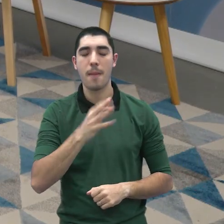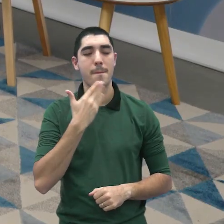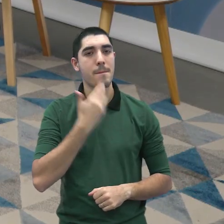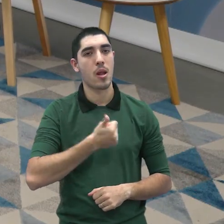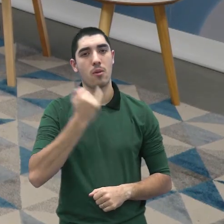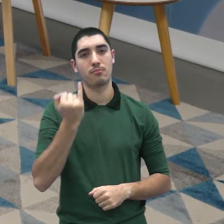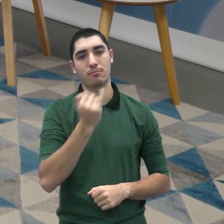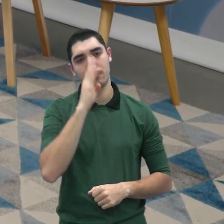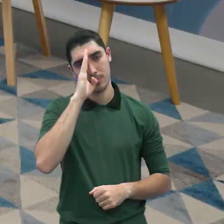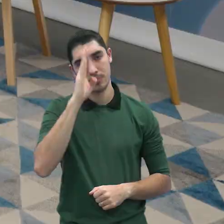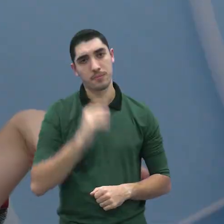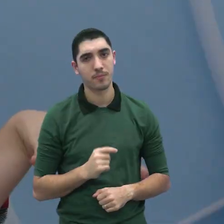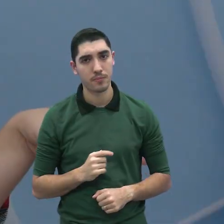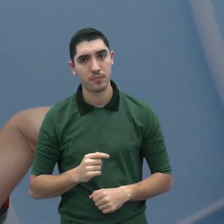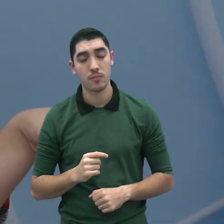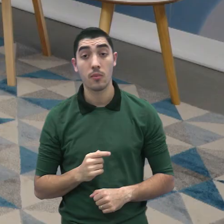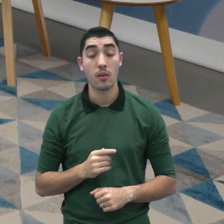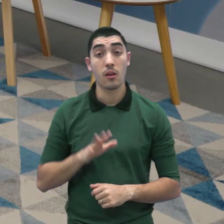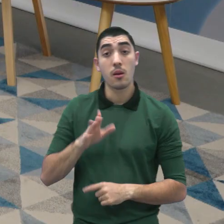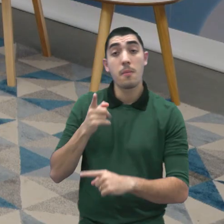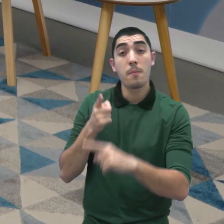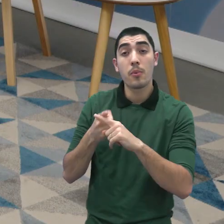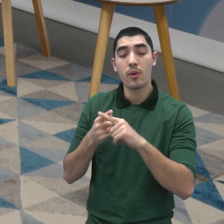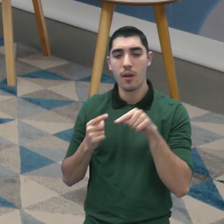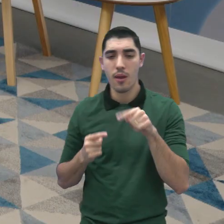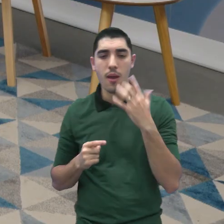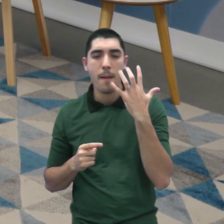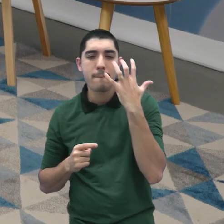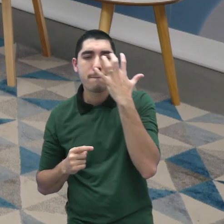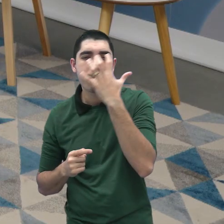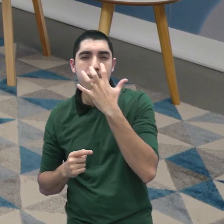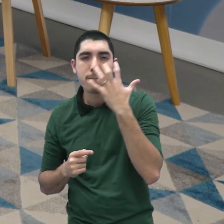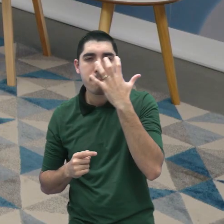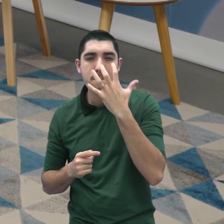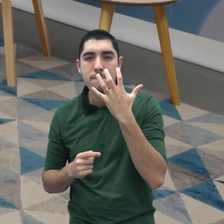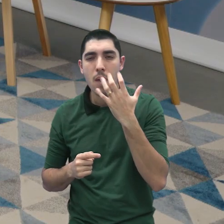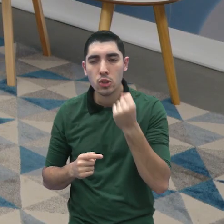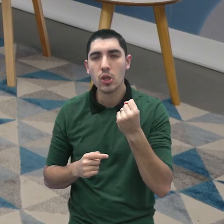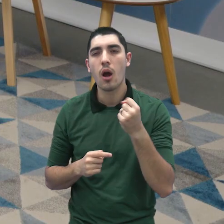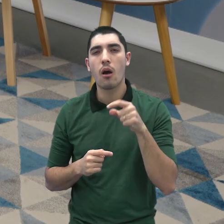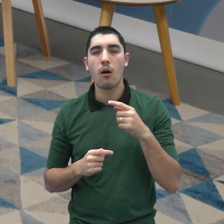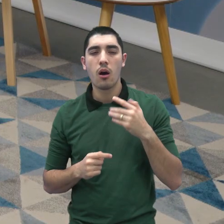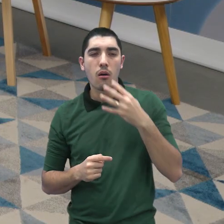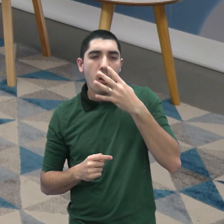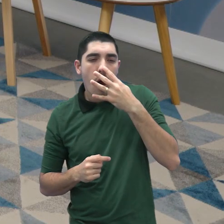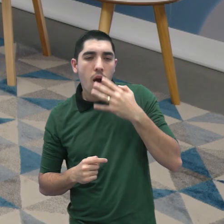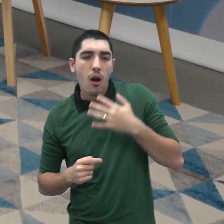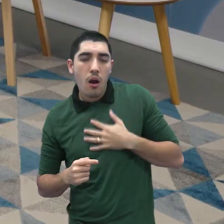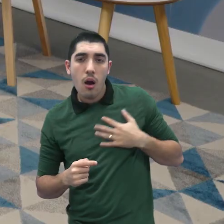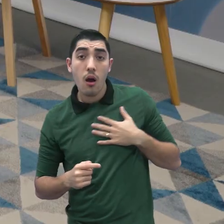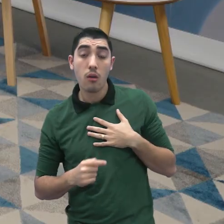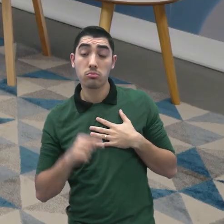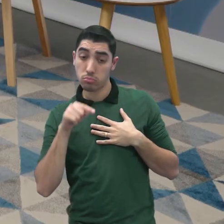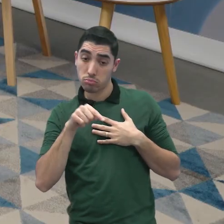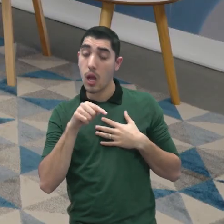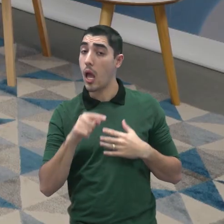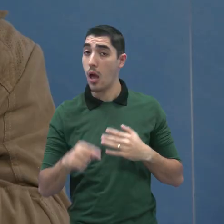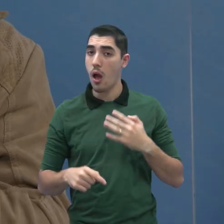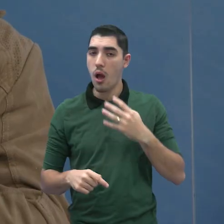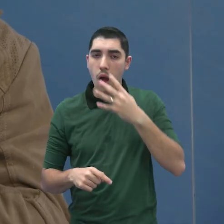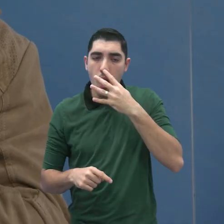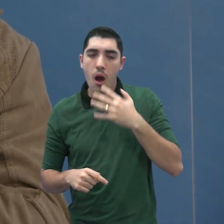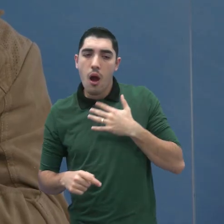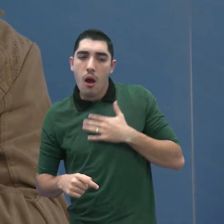viver. Porque a paixão, ela é a paixão, o fanatismo, a paixão, ela também está no lugar,